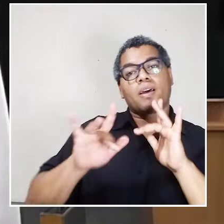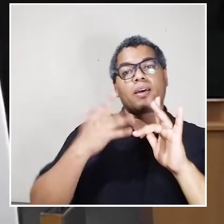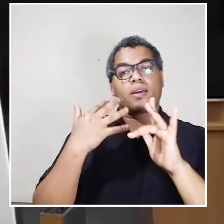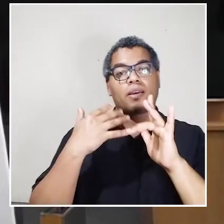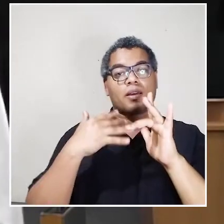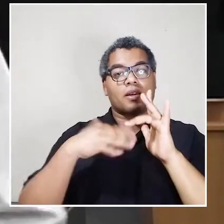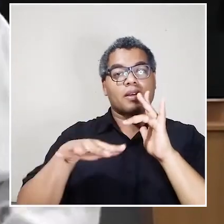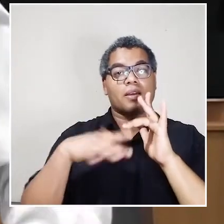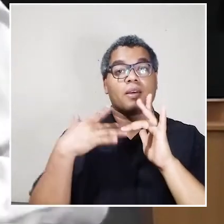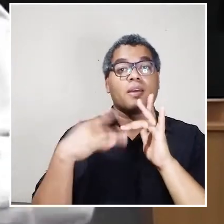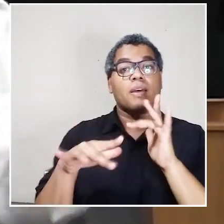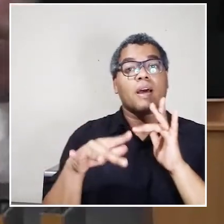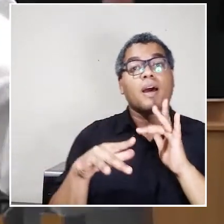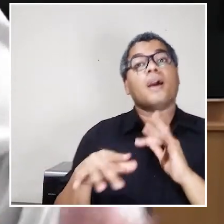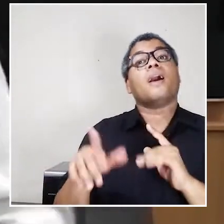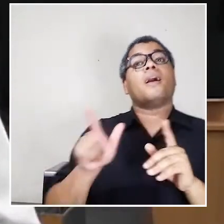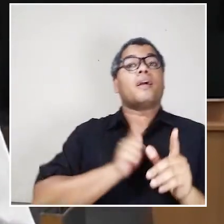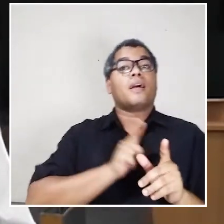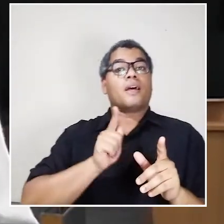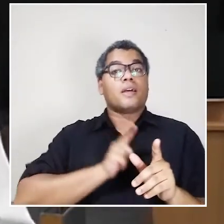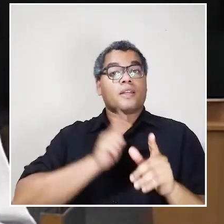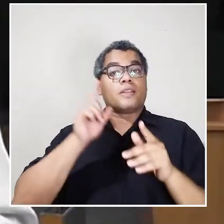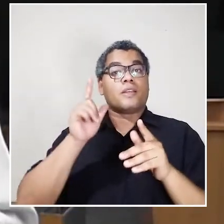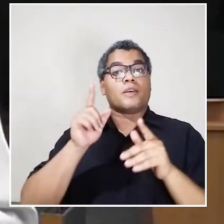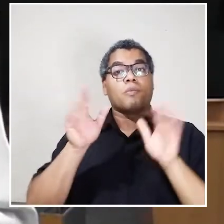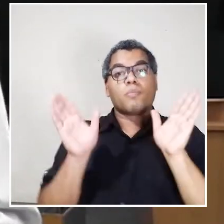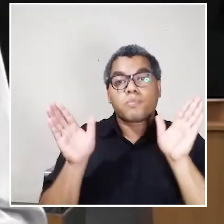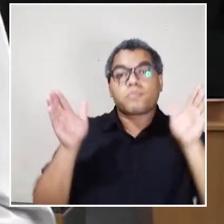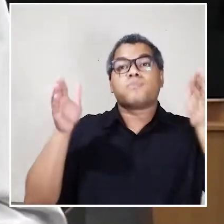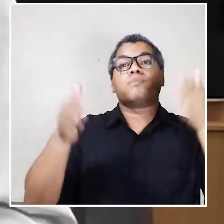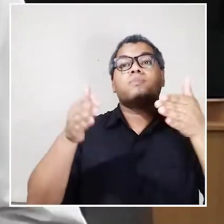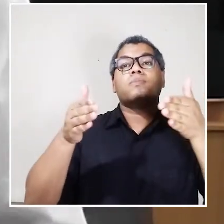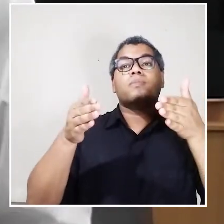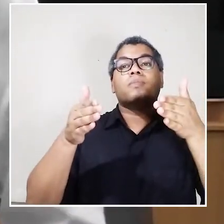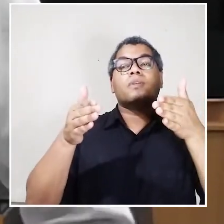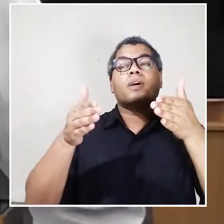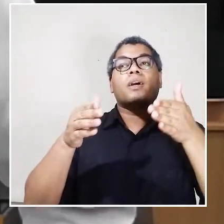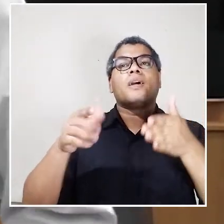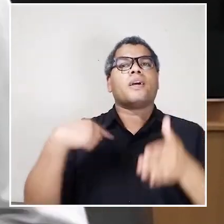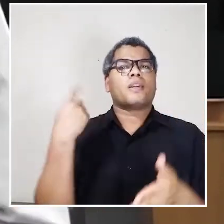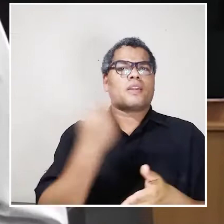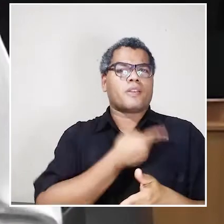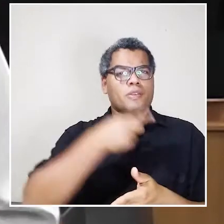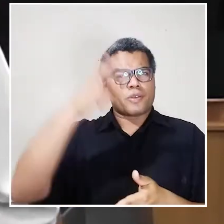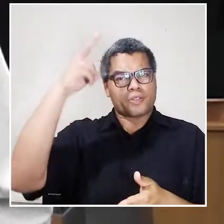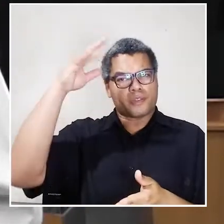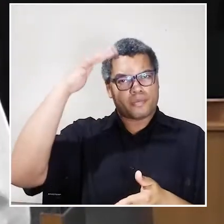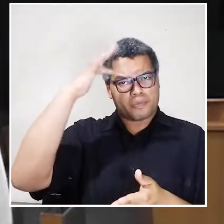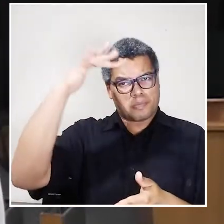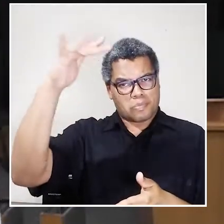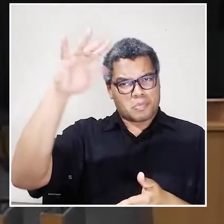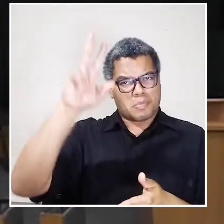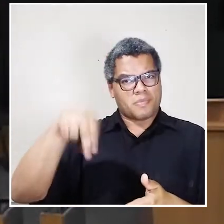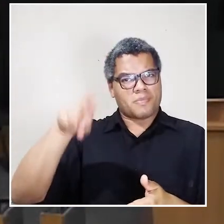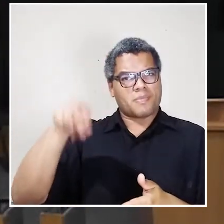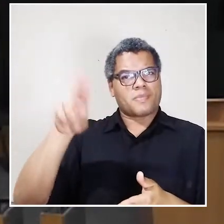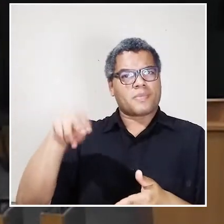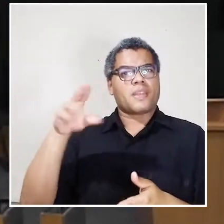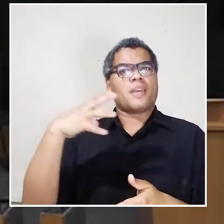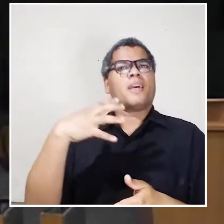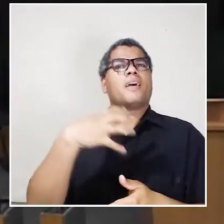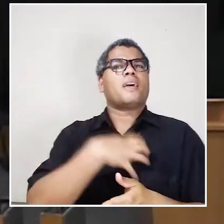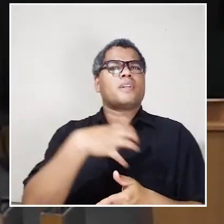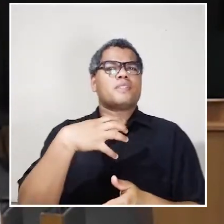mídias digitais ganhou o protagonismo que a gente jamais imaginou. E de tal maneira que